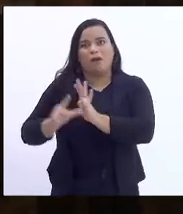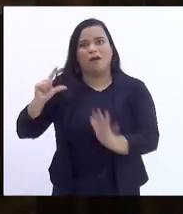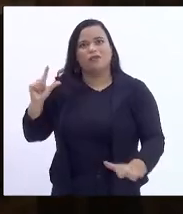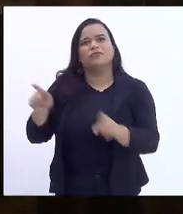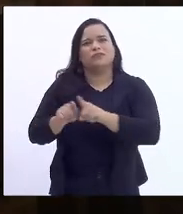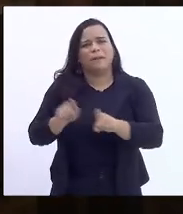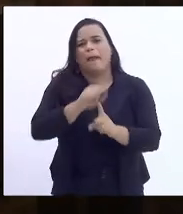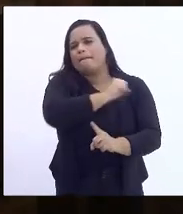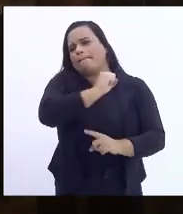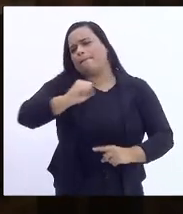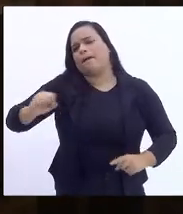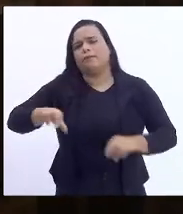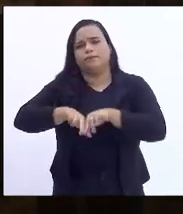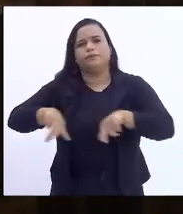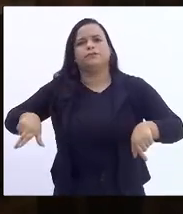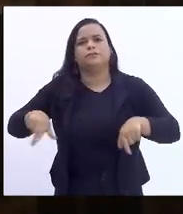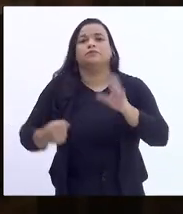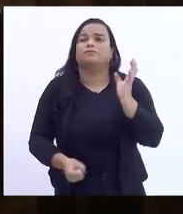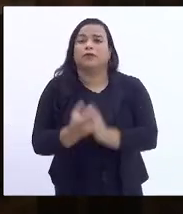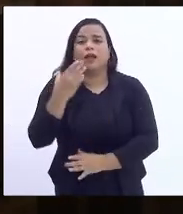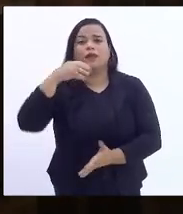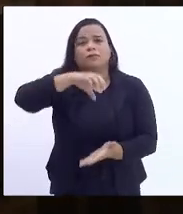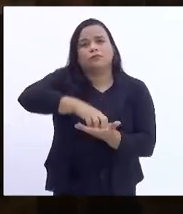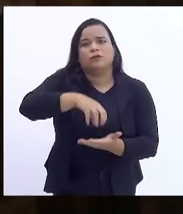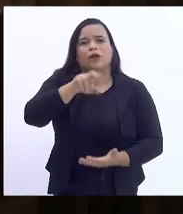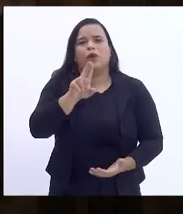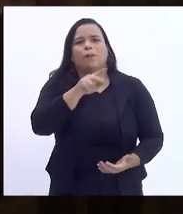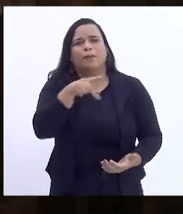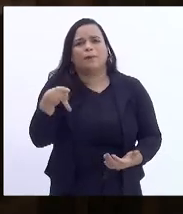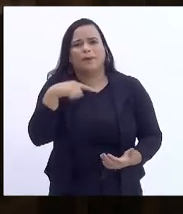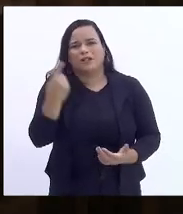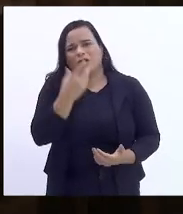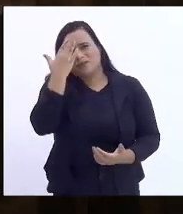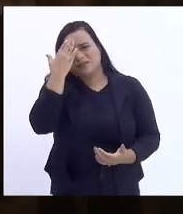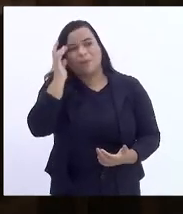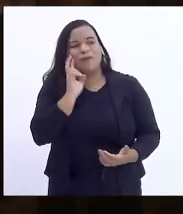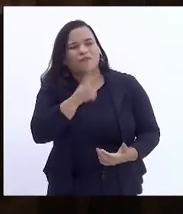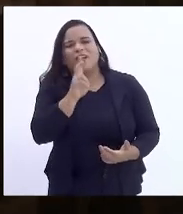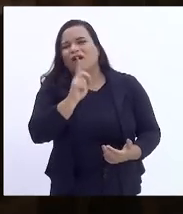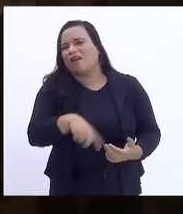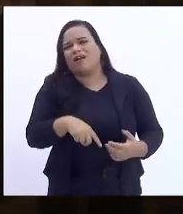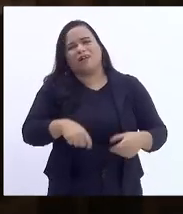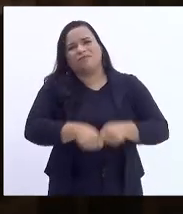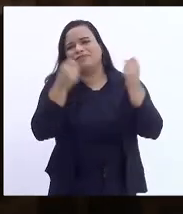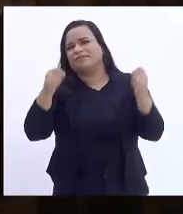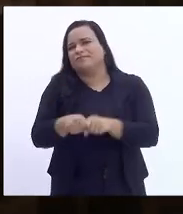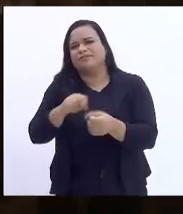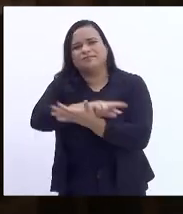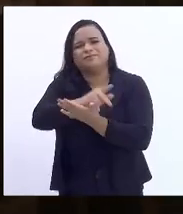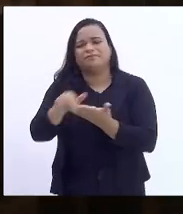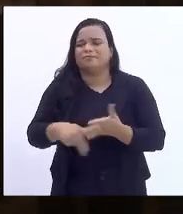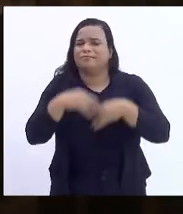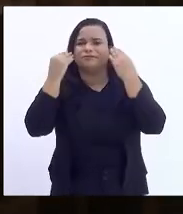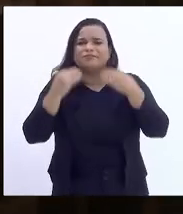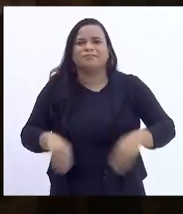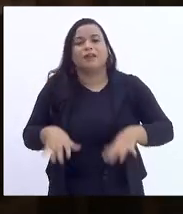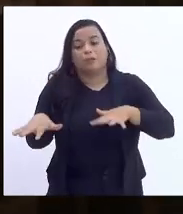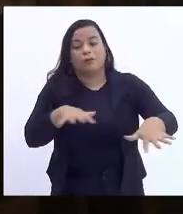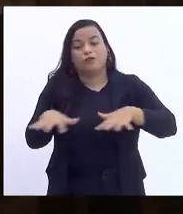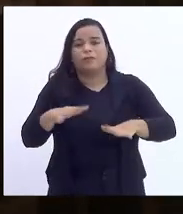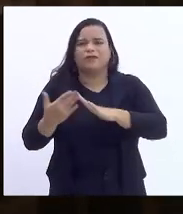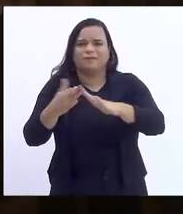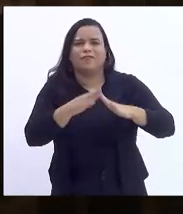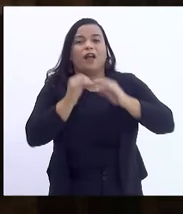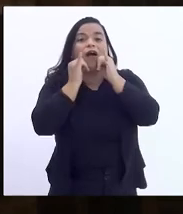Janeiro e implementou as do PPS que estamos vendo que é um grande fracasso como movimento de favelas anunciou antes delas serem